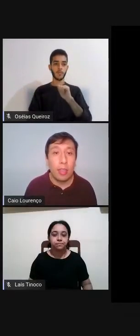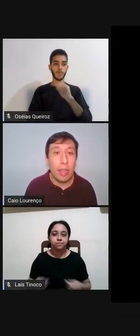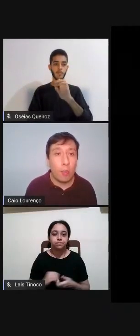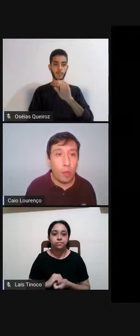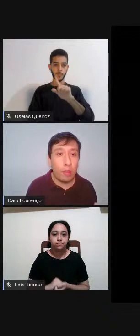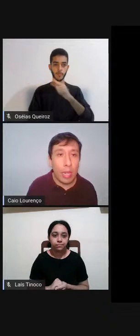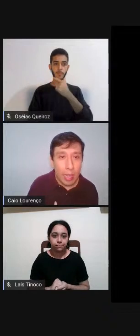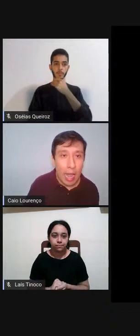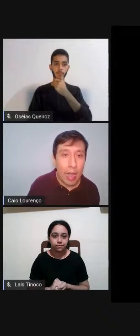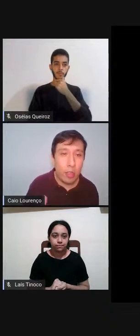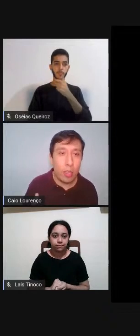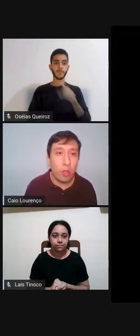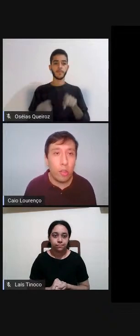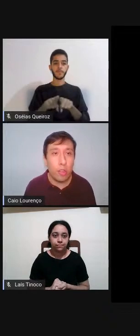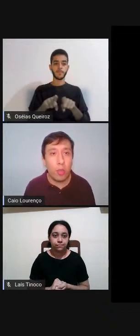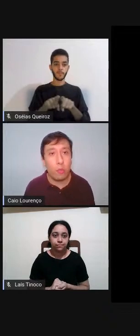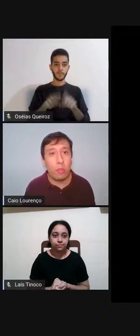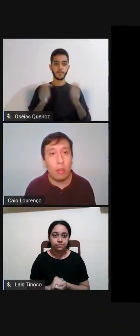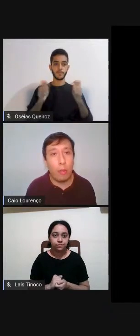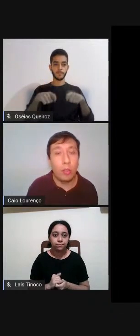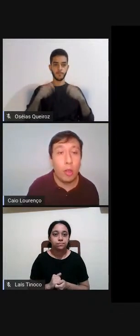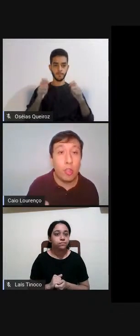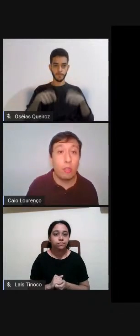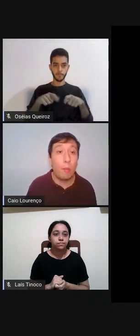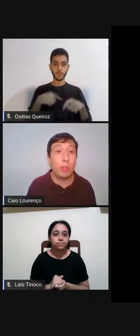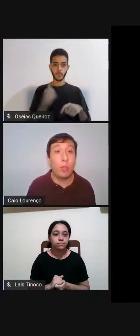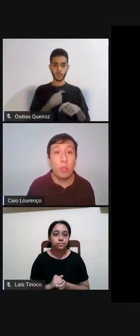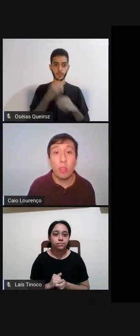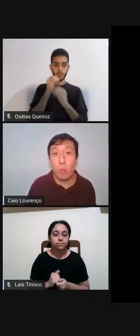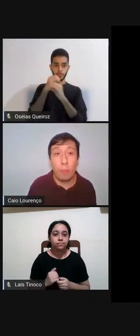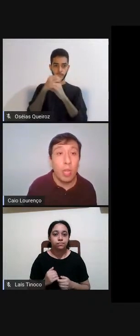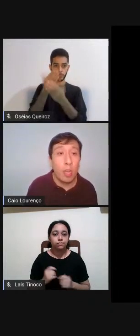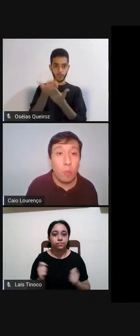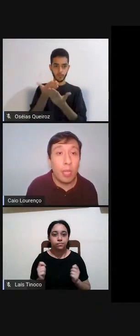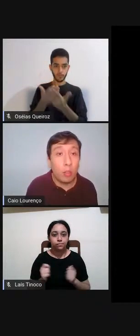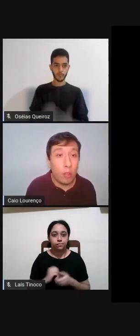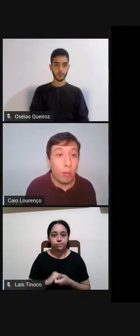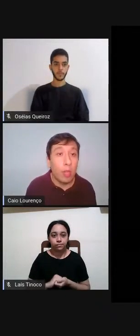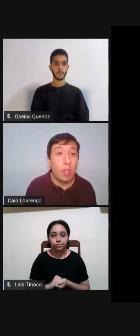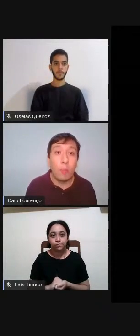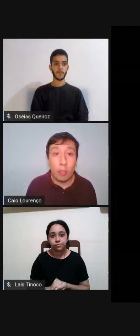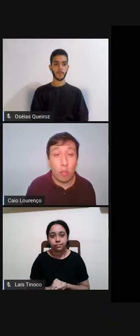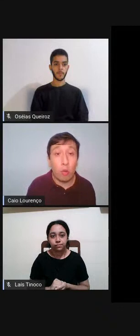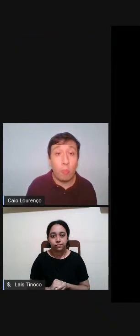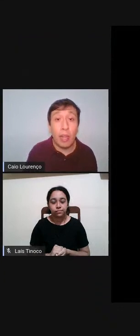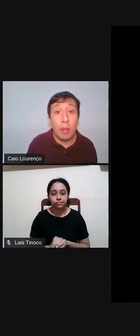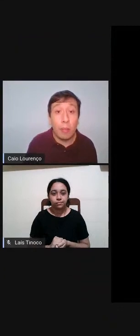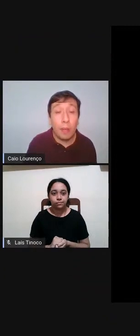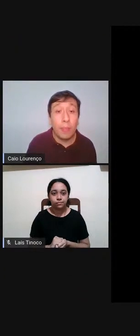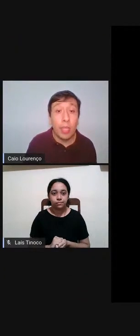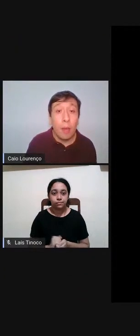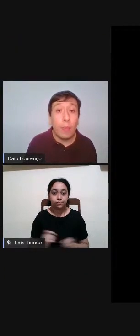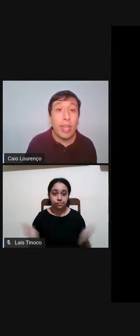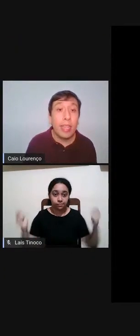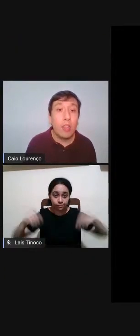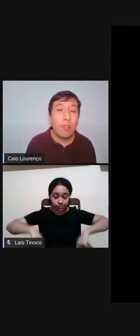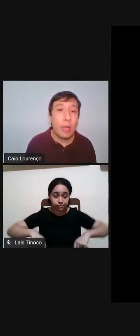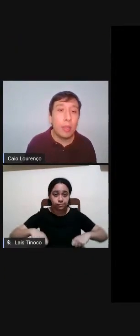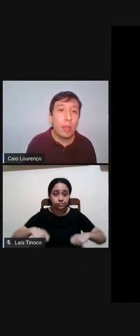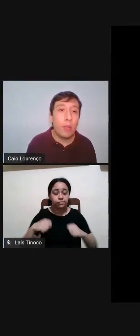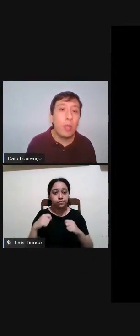através das possibilidades que nós tínhamos no laboratório, utiliza uma metodologia de espectroscopia Raman